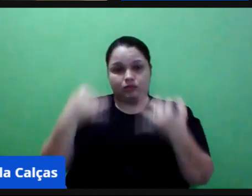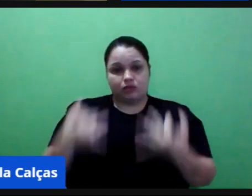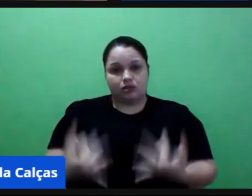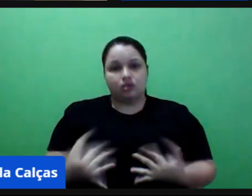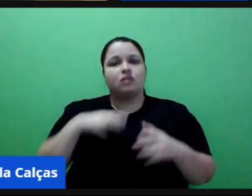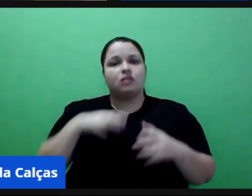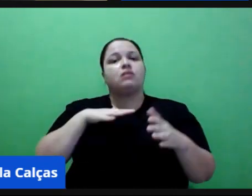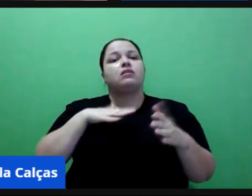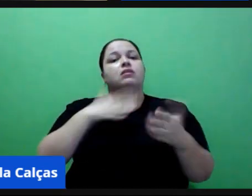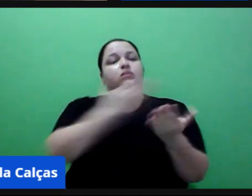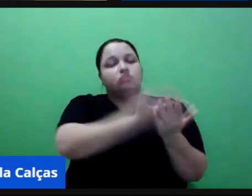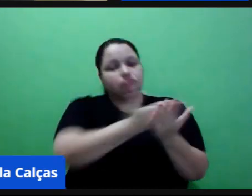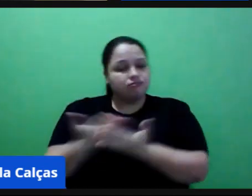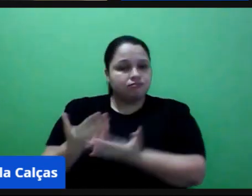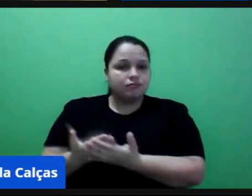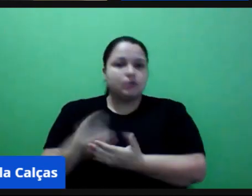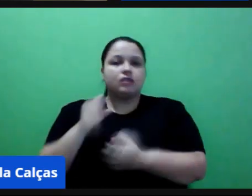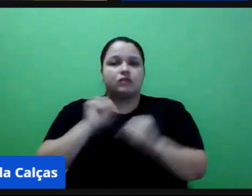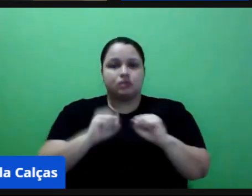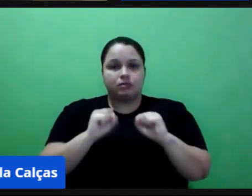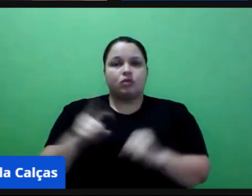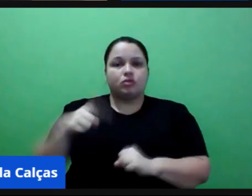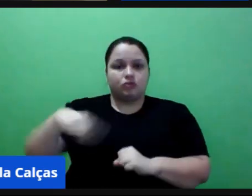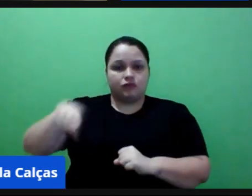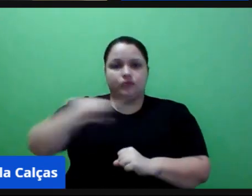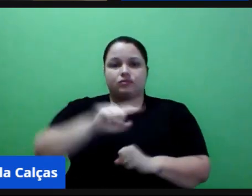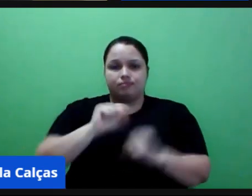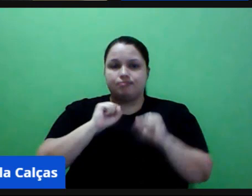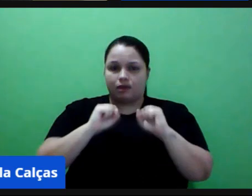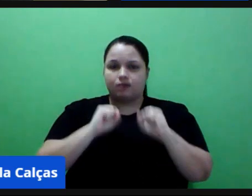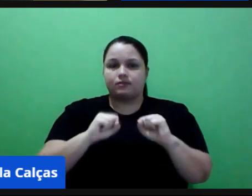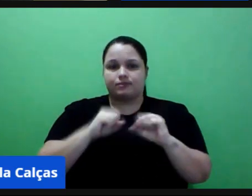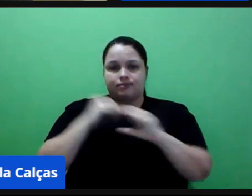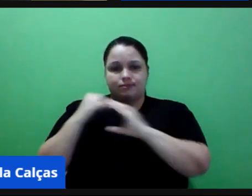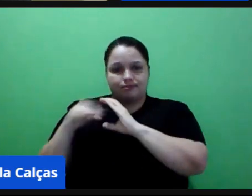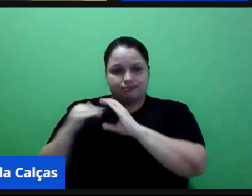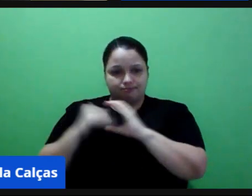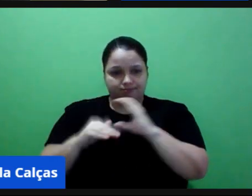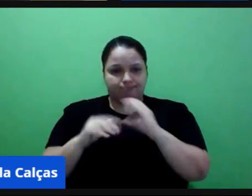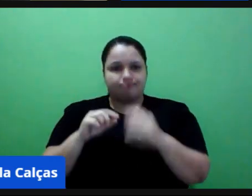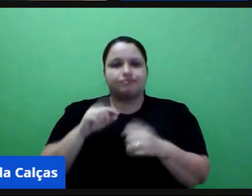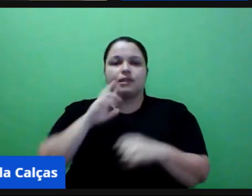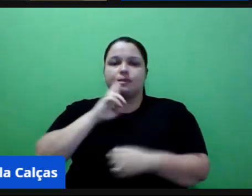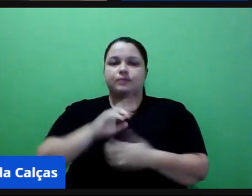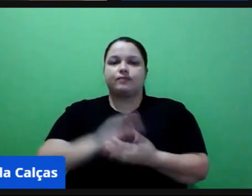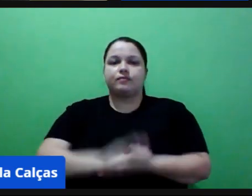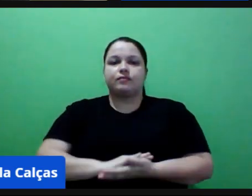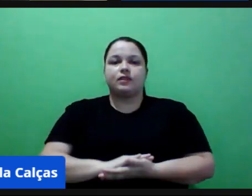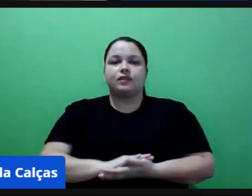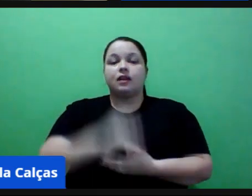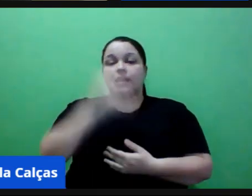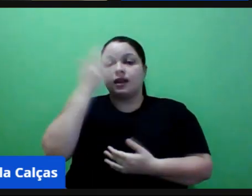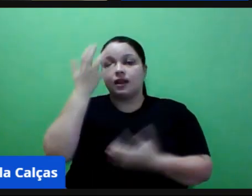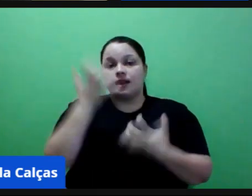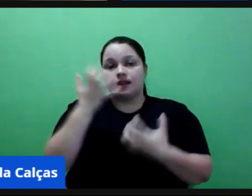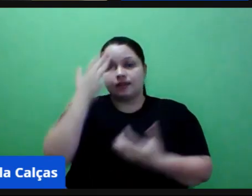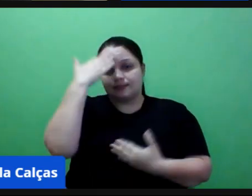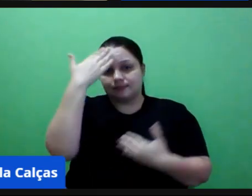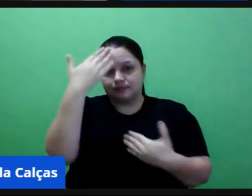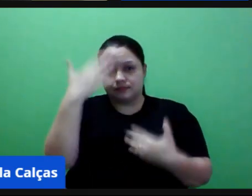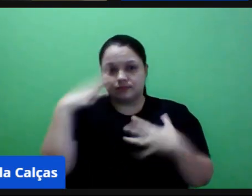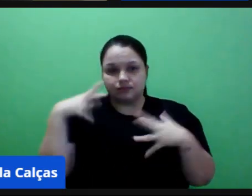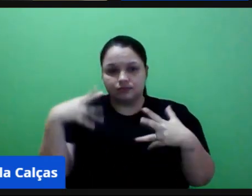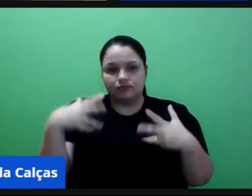formação, a busca, vocês podem ter esse respaldo pelo chat com a professora Sônia. Eu quero agradecer de todo o coração a presença de